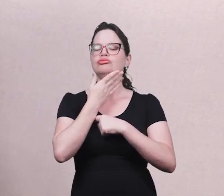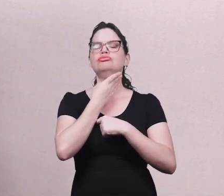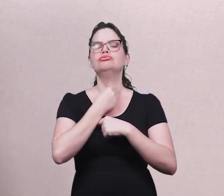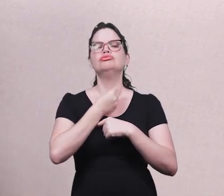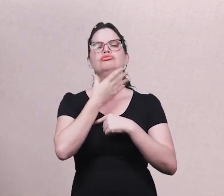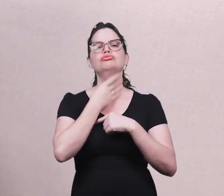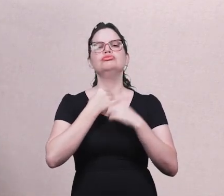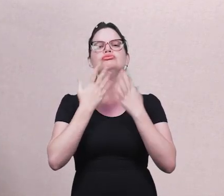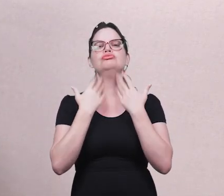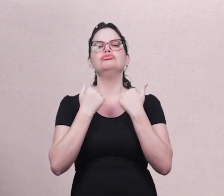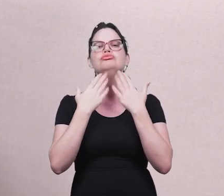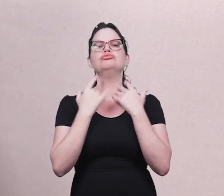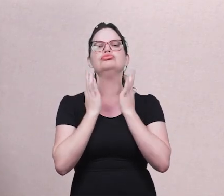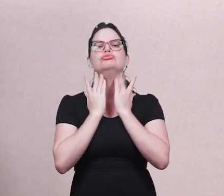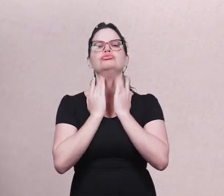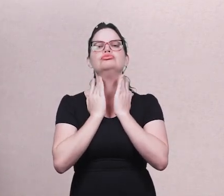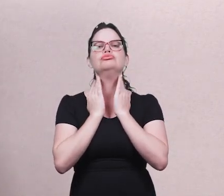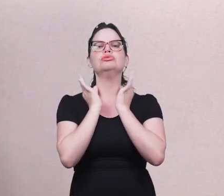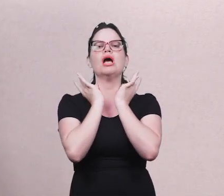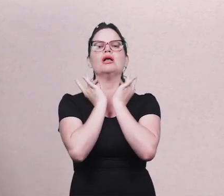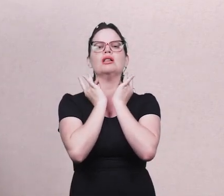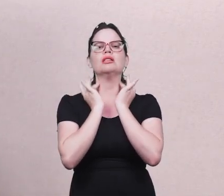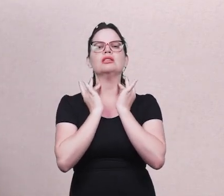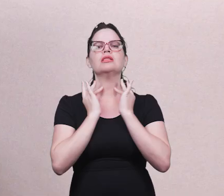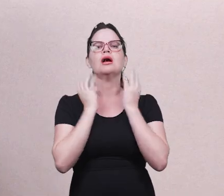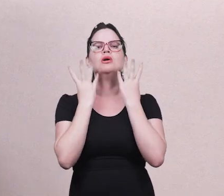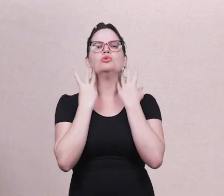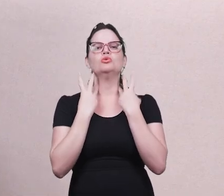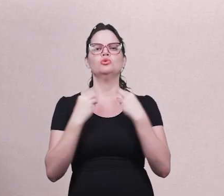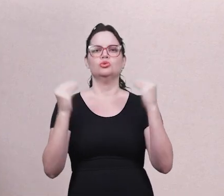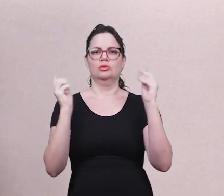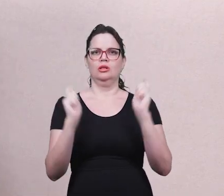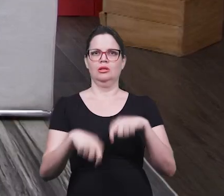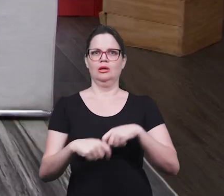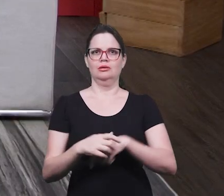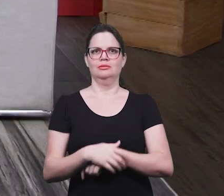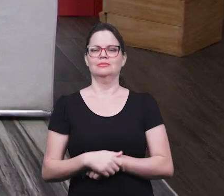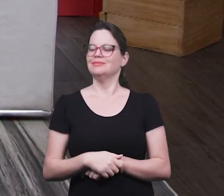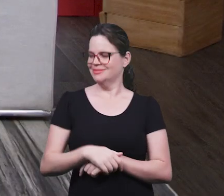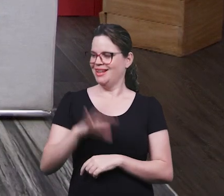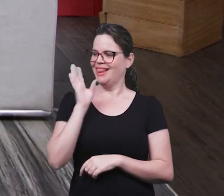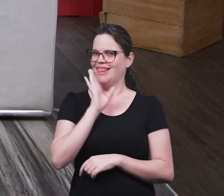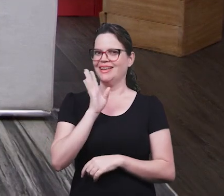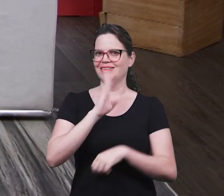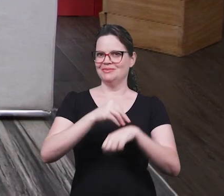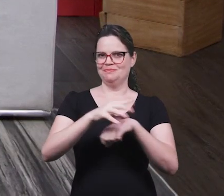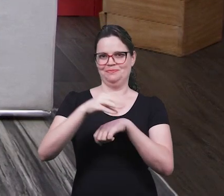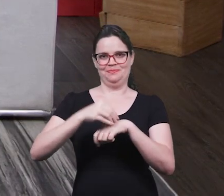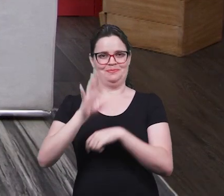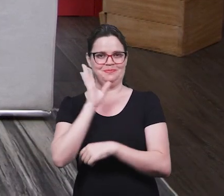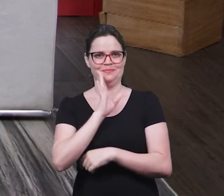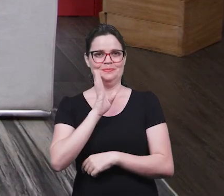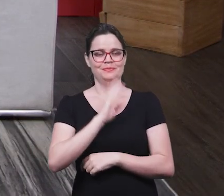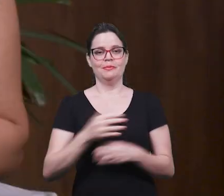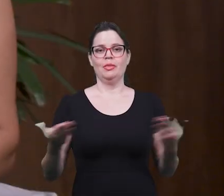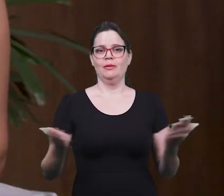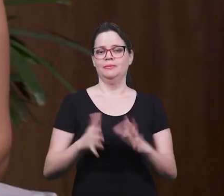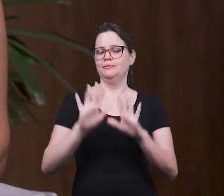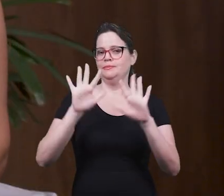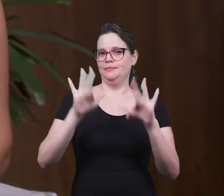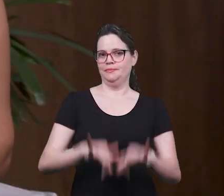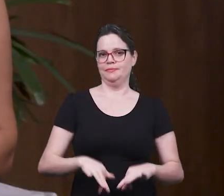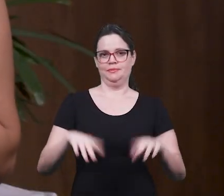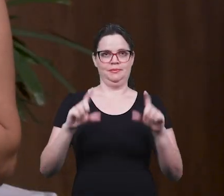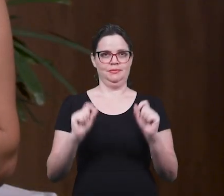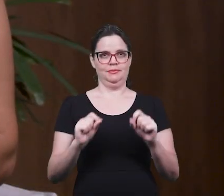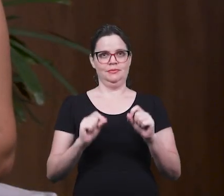massageando a prega vocal e está tirando esse edema mesmo, o inchaço que está ali local. Incrível, gente, que dica bacana. E para finalizar,